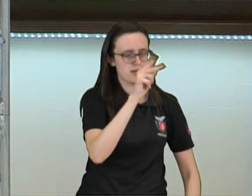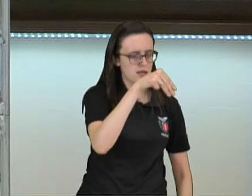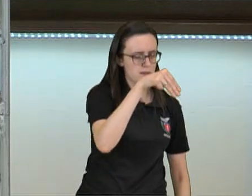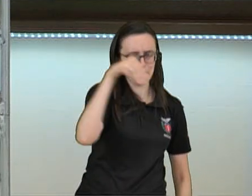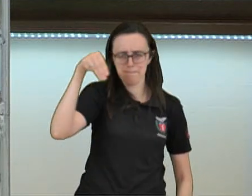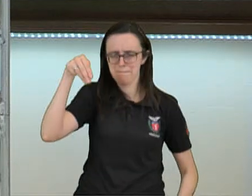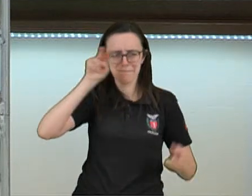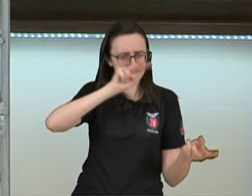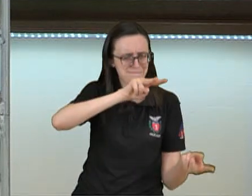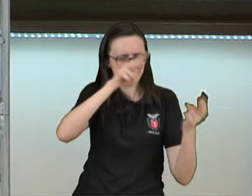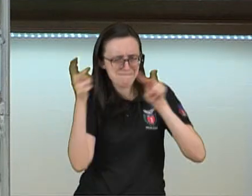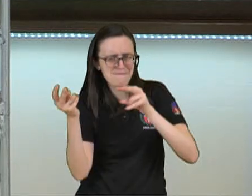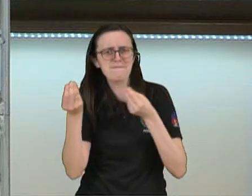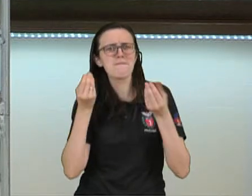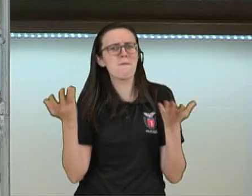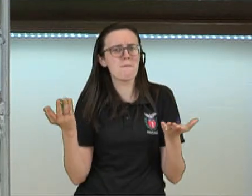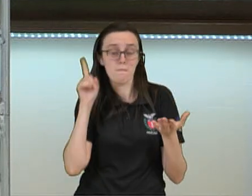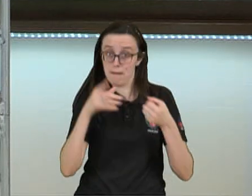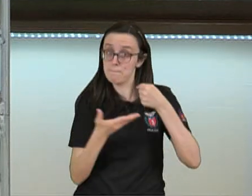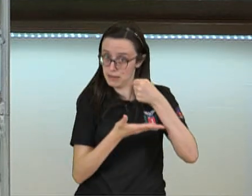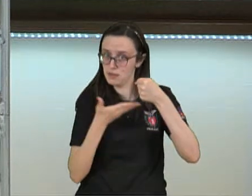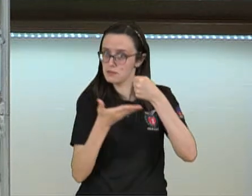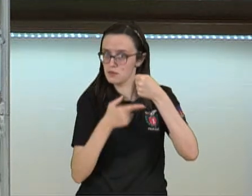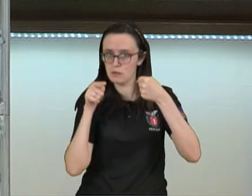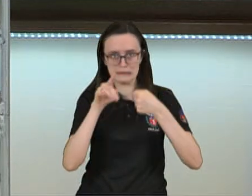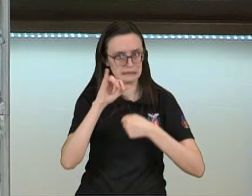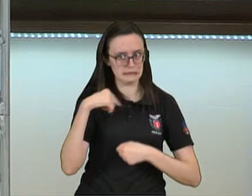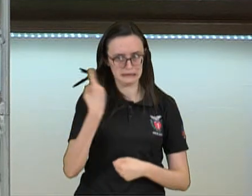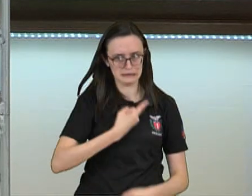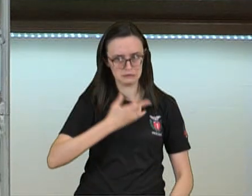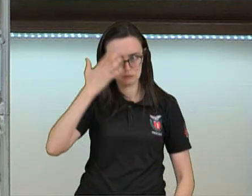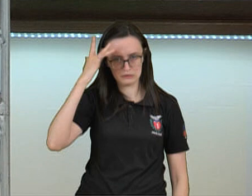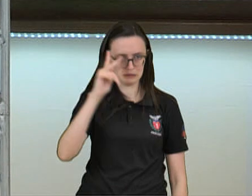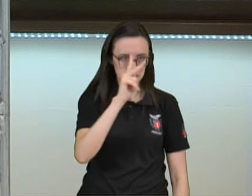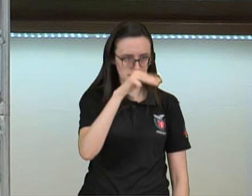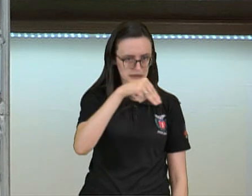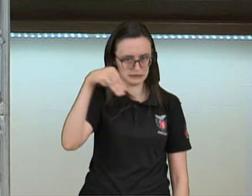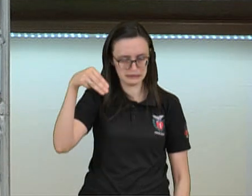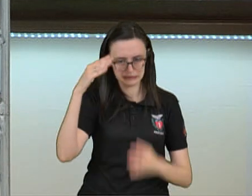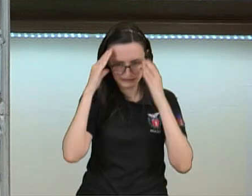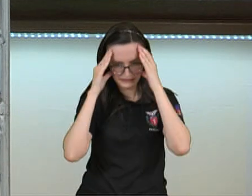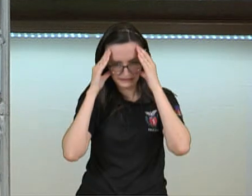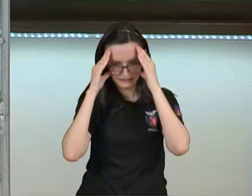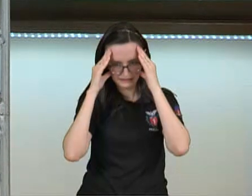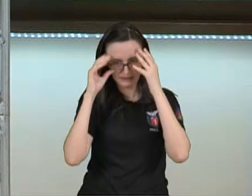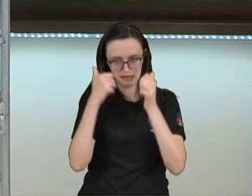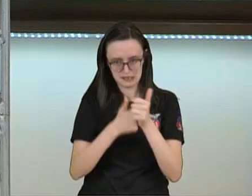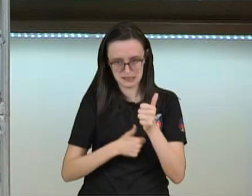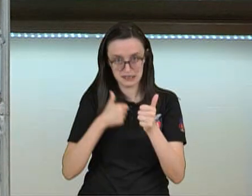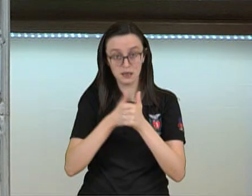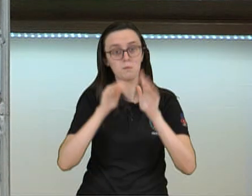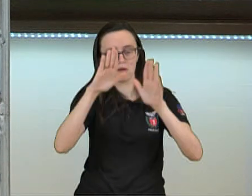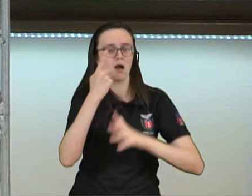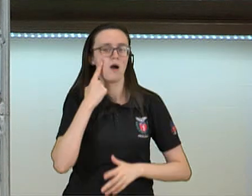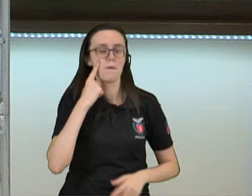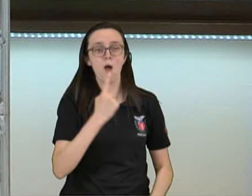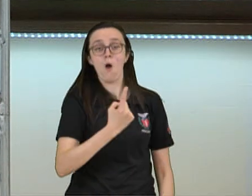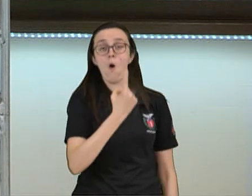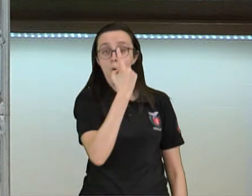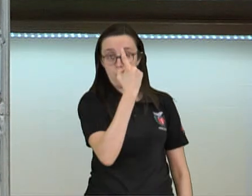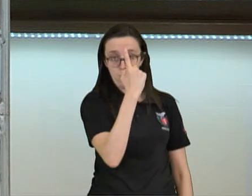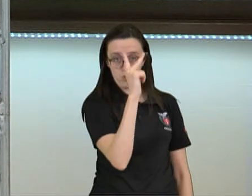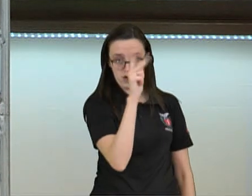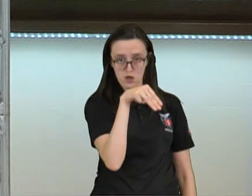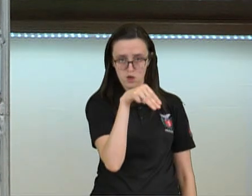e metros, ok? Isso é básico. Se nós não soubermos isso, a gente trava no exercício. 1 quilômetro são